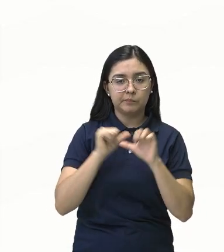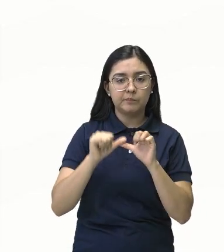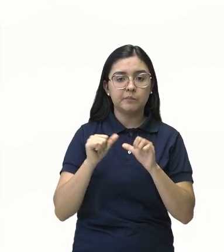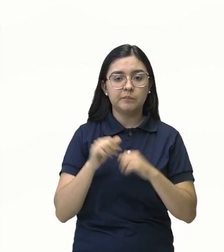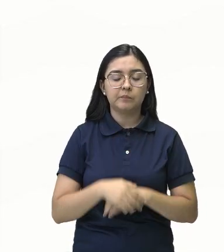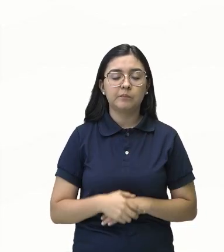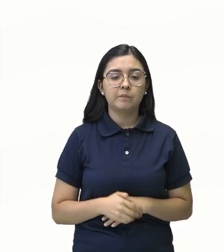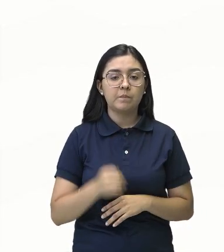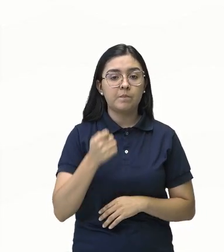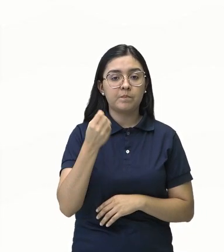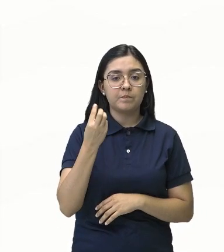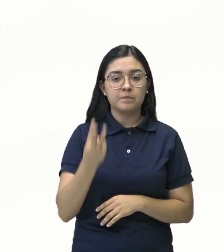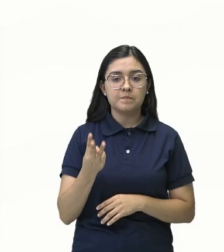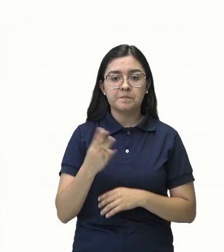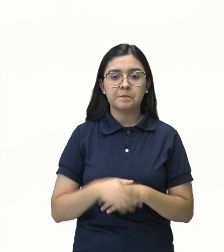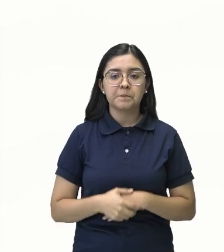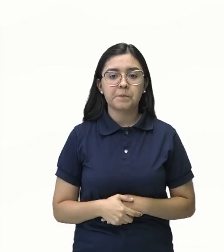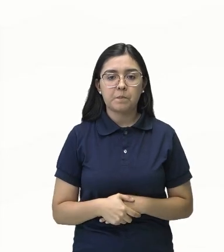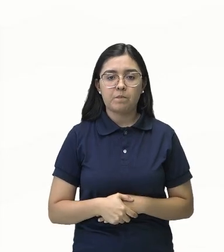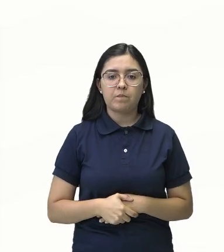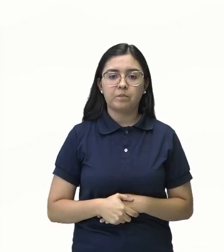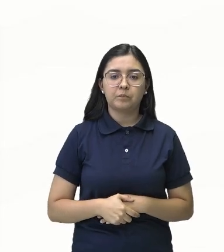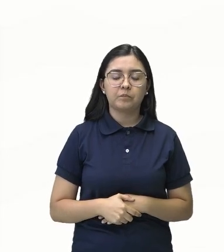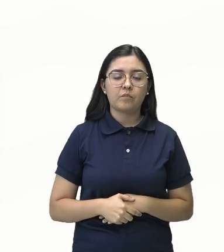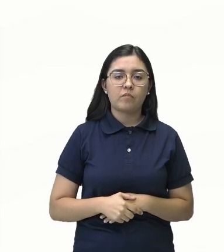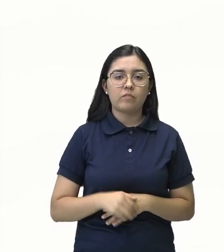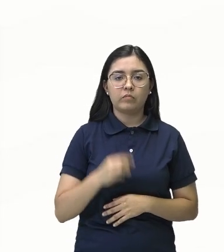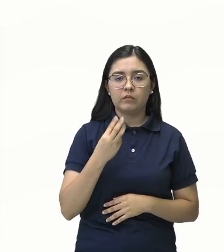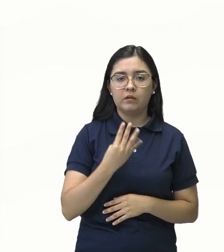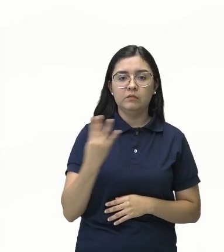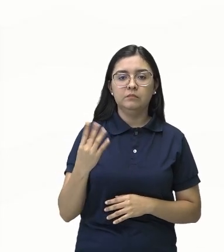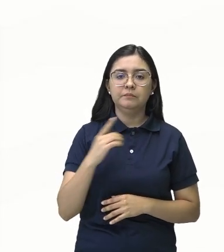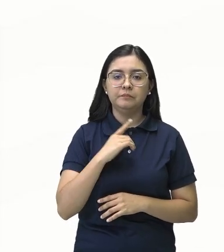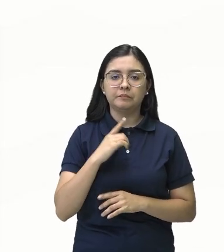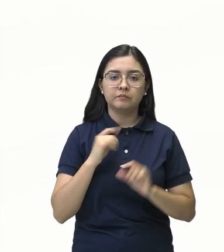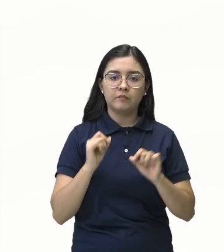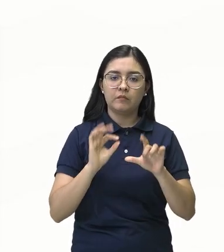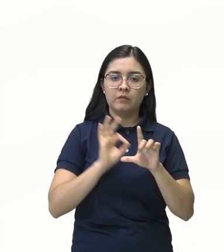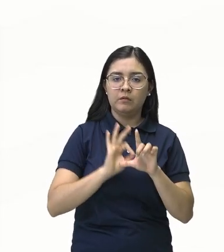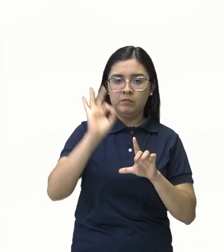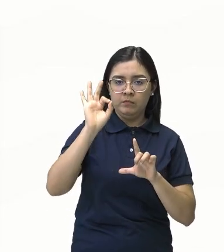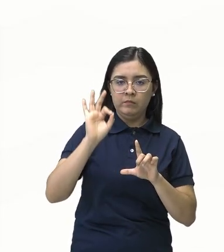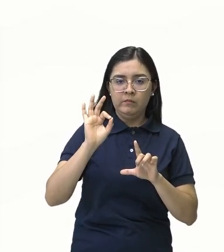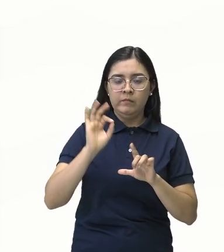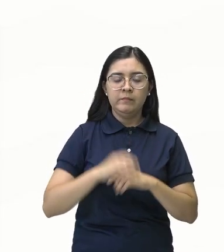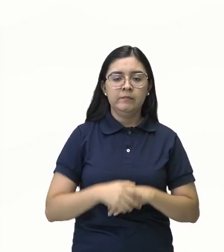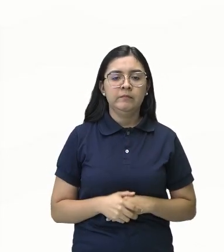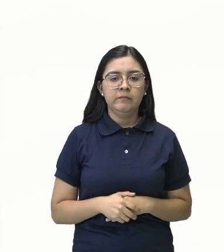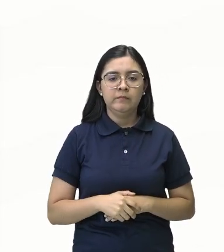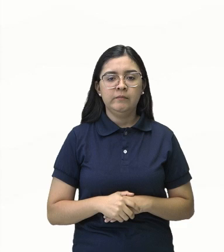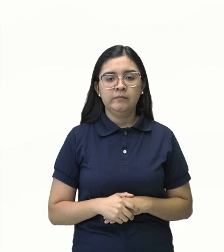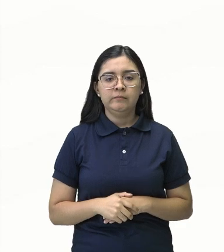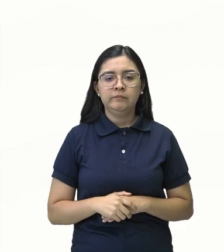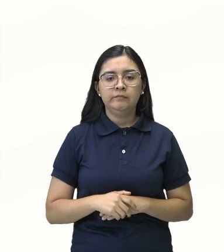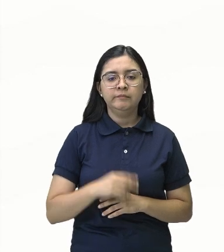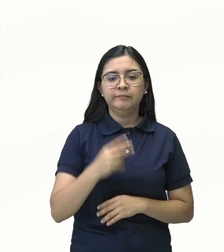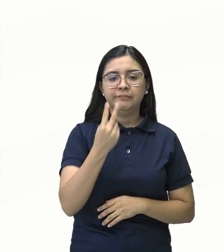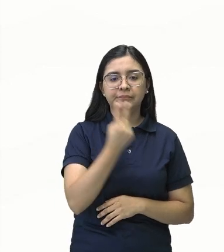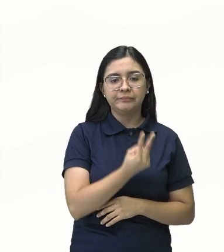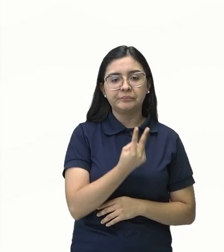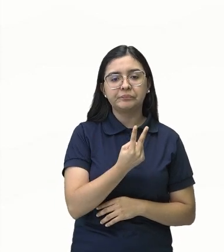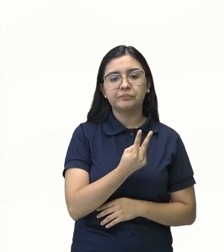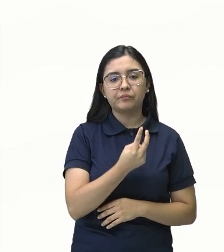Então, da categoria 3 para a categoria 4, houve uma evolução. Da categoria 2